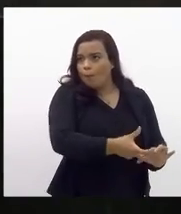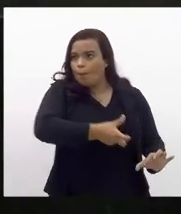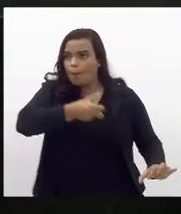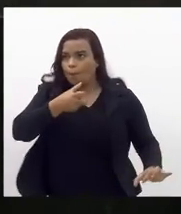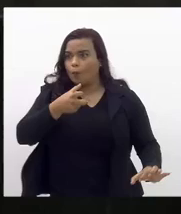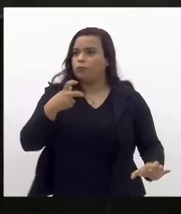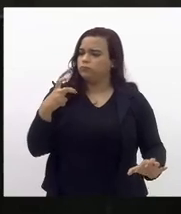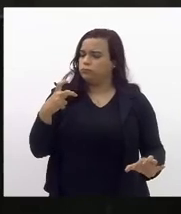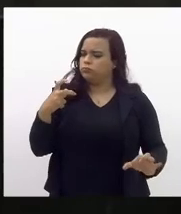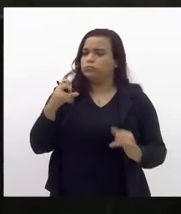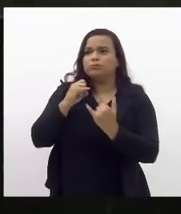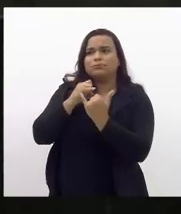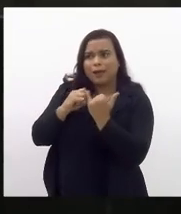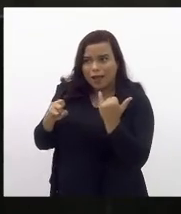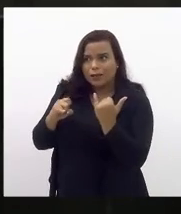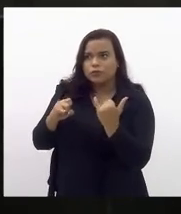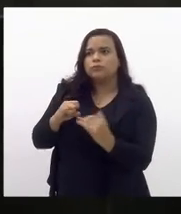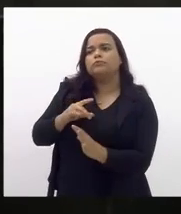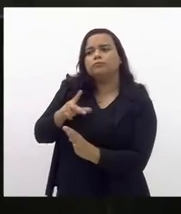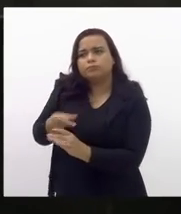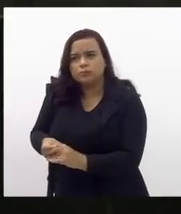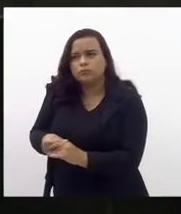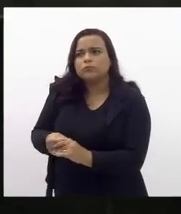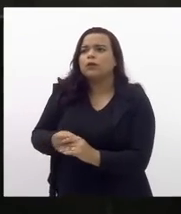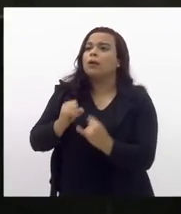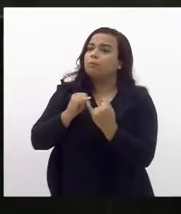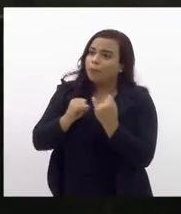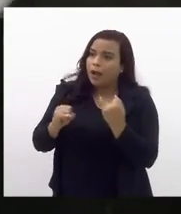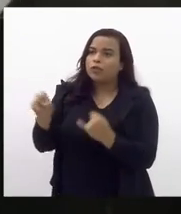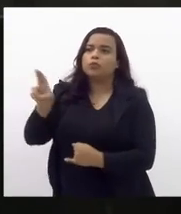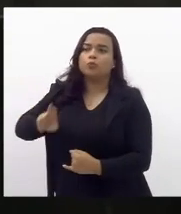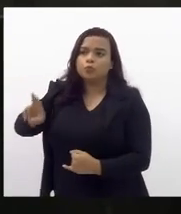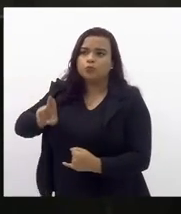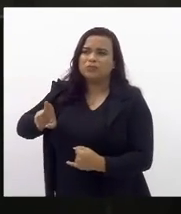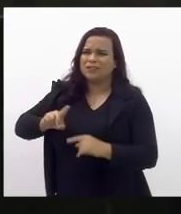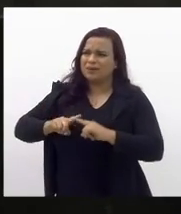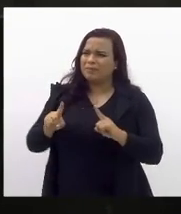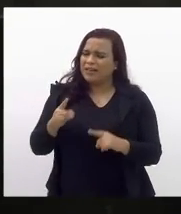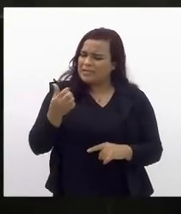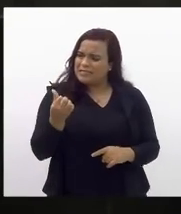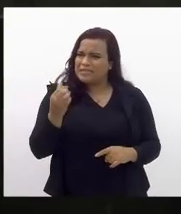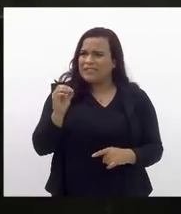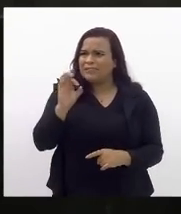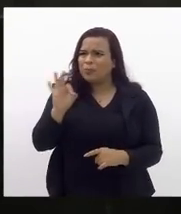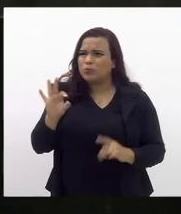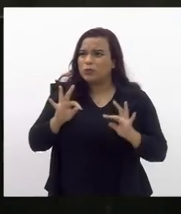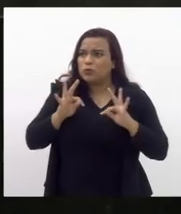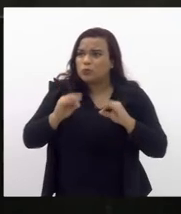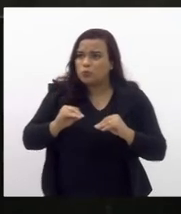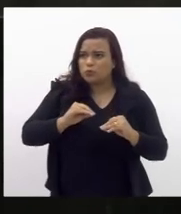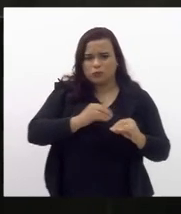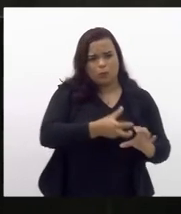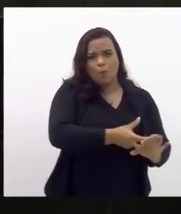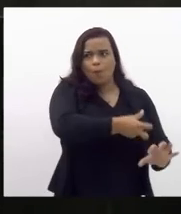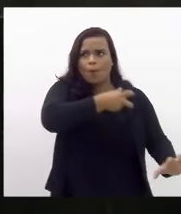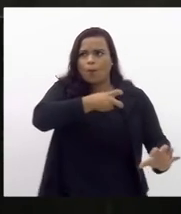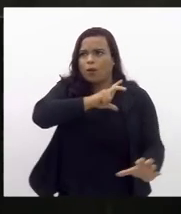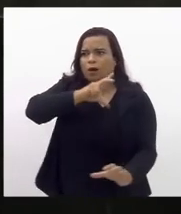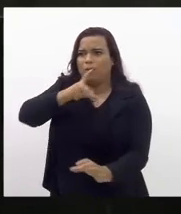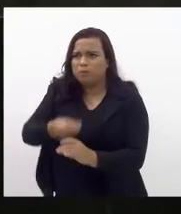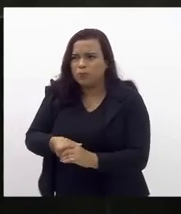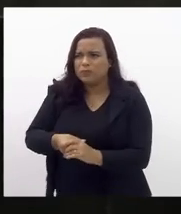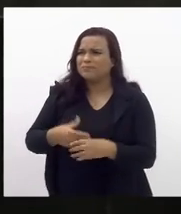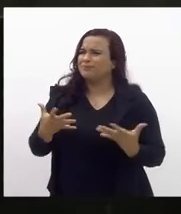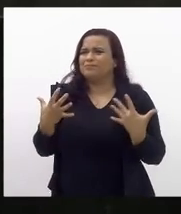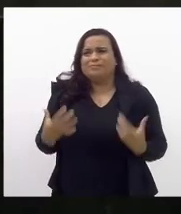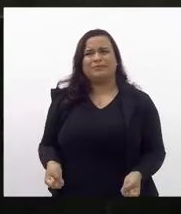mas 60%? Isso não é crível, não é admissível, não é razoável. Então, foi um debate importante.